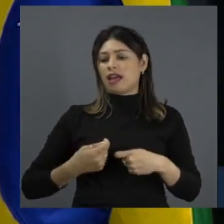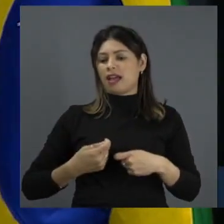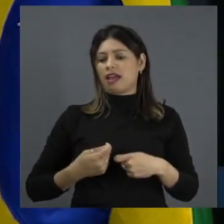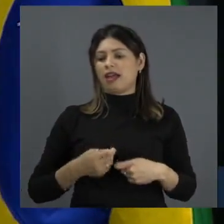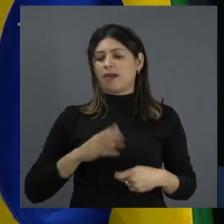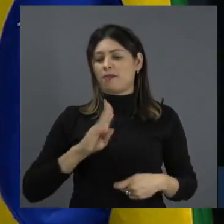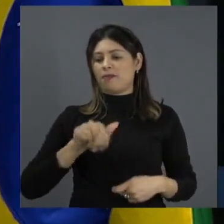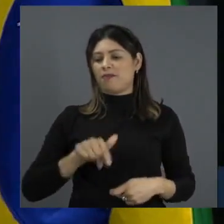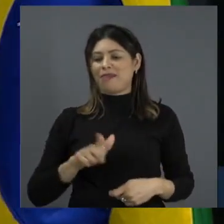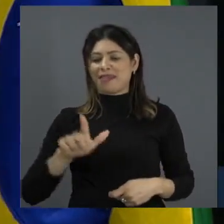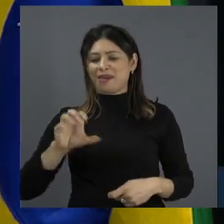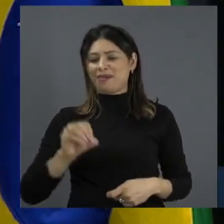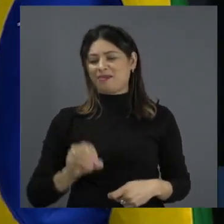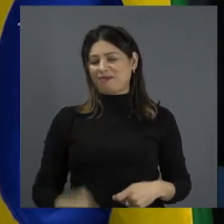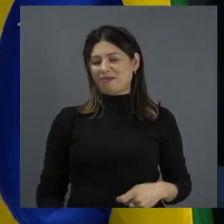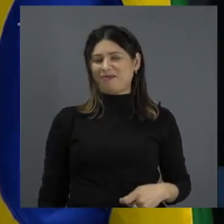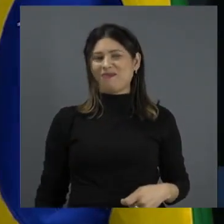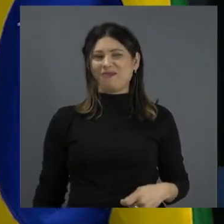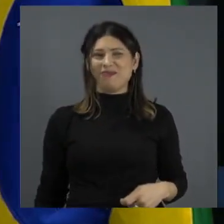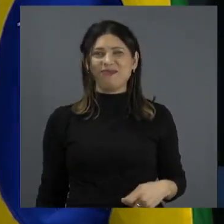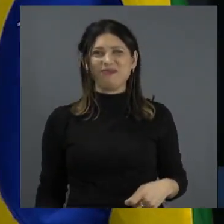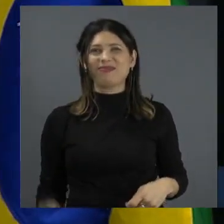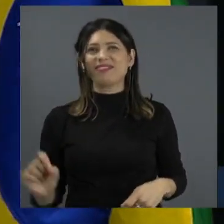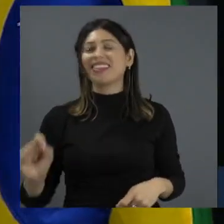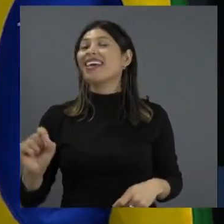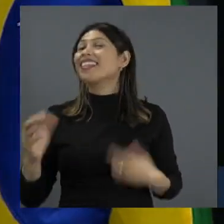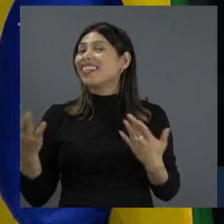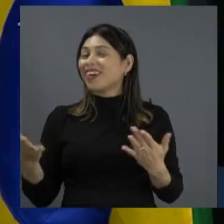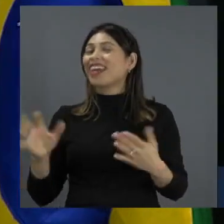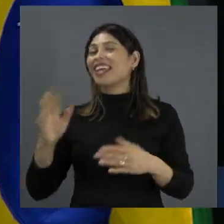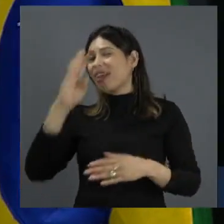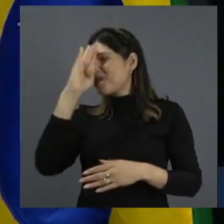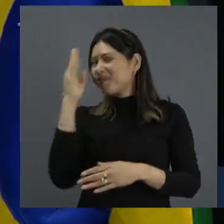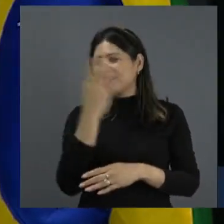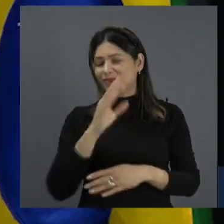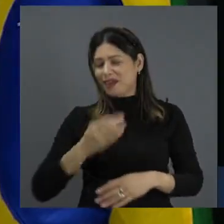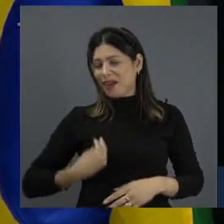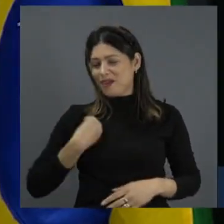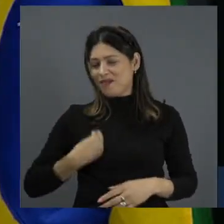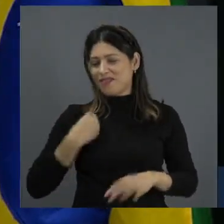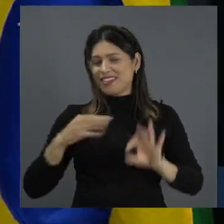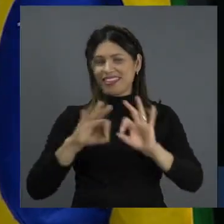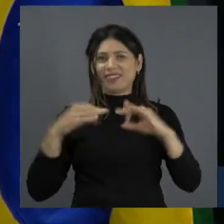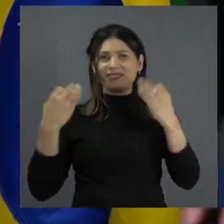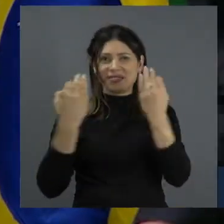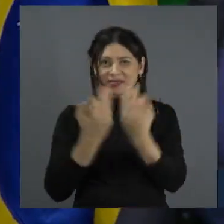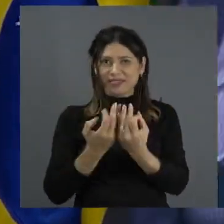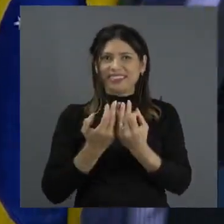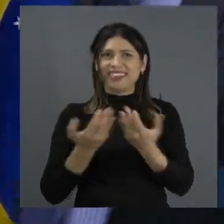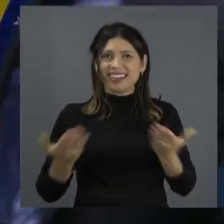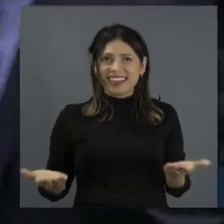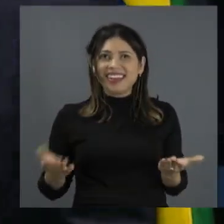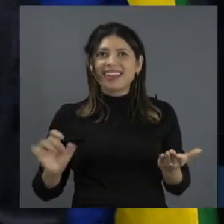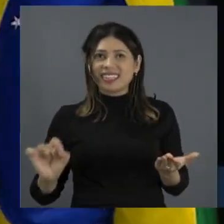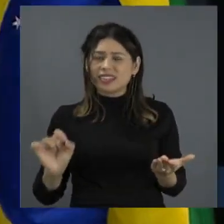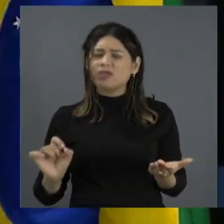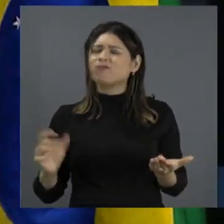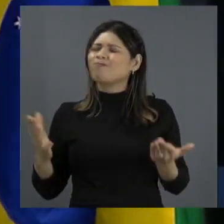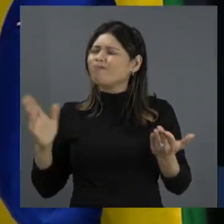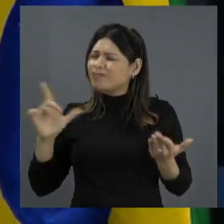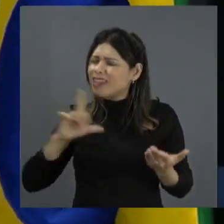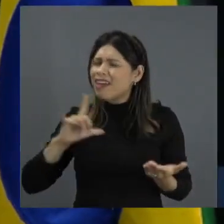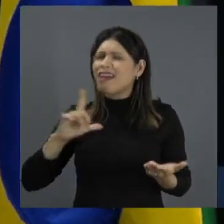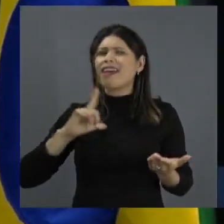corrupção, destruição de valores e princípios como a vida e a família. Nunca vi uma mobilização tão grande, pastores gravando